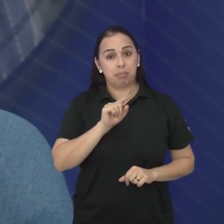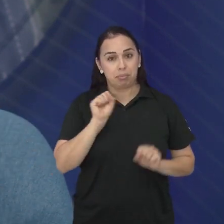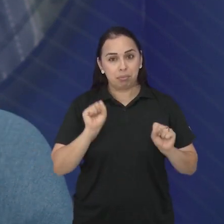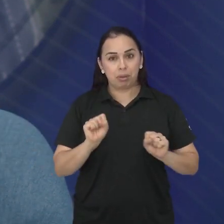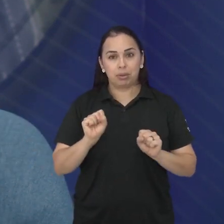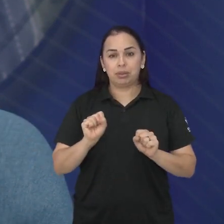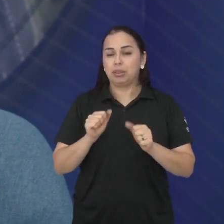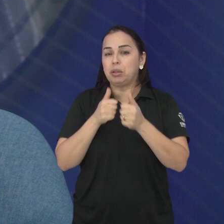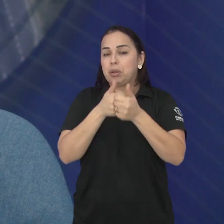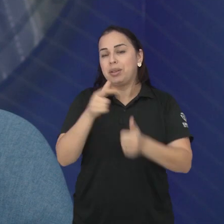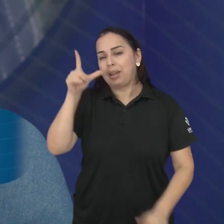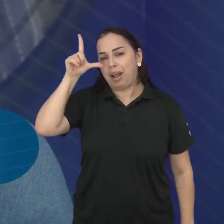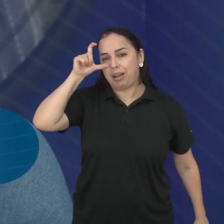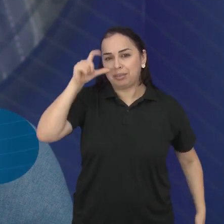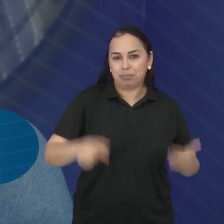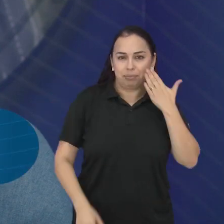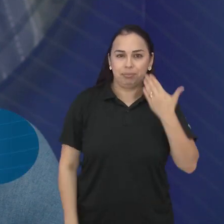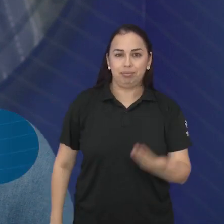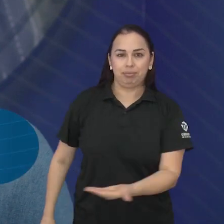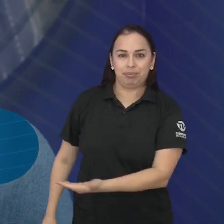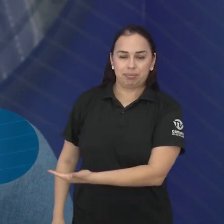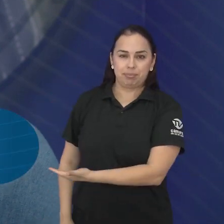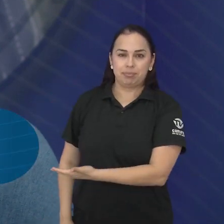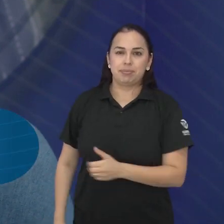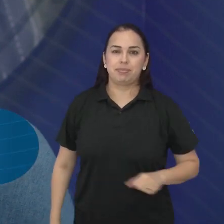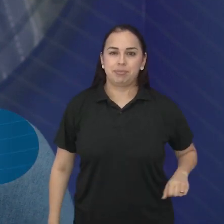podem nos acompanhar pelo Instagram, que é o